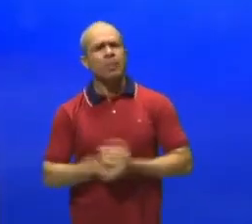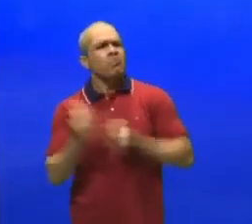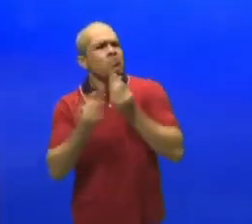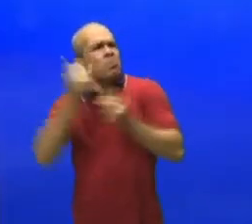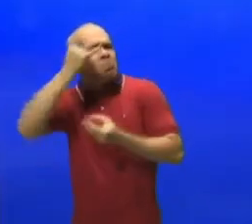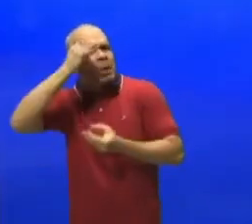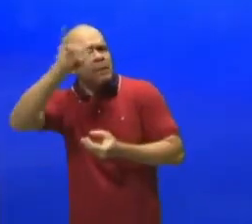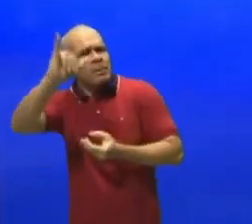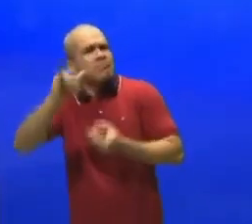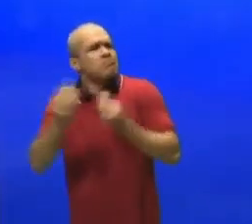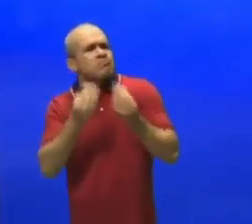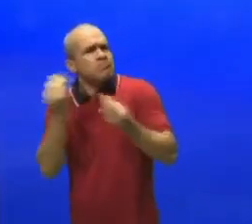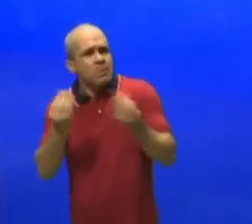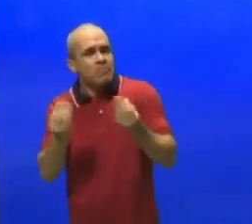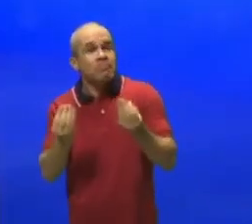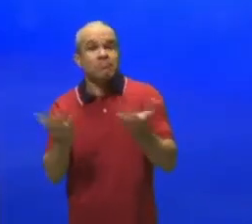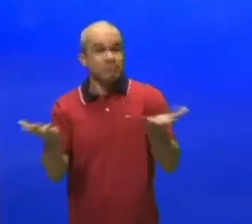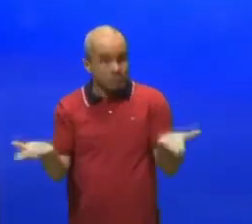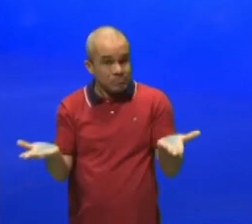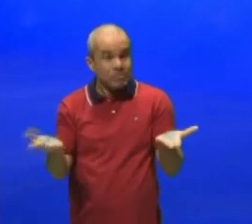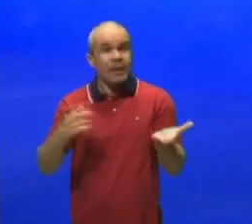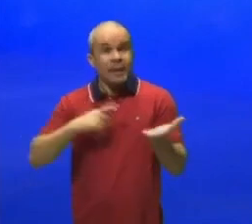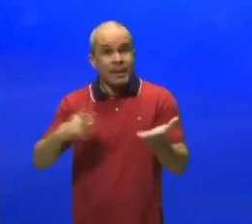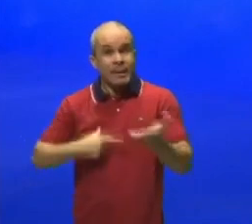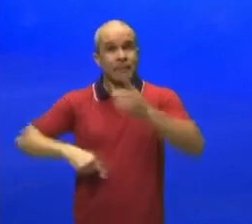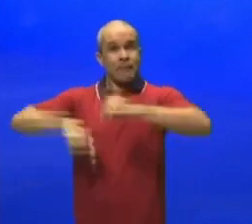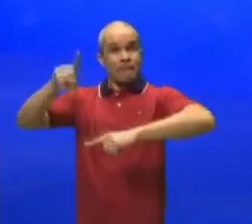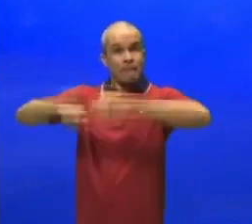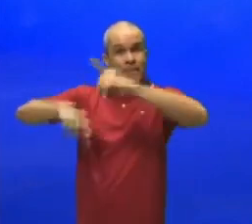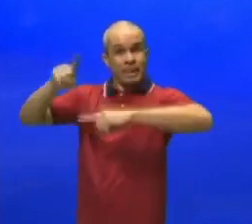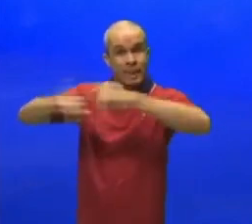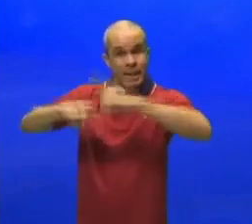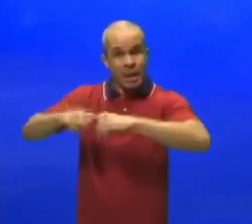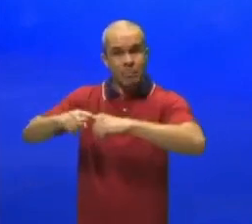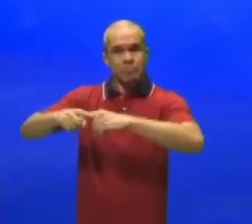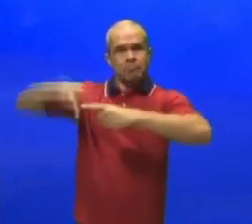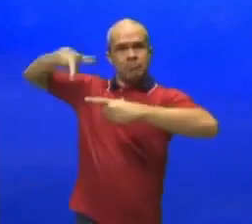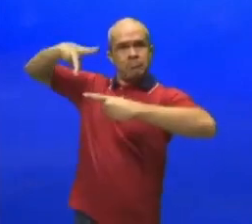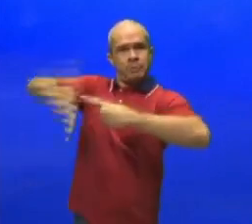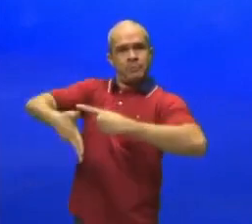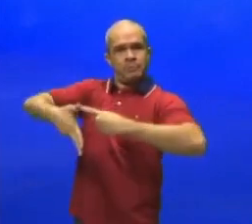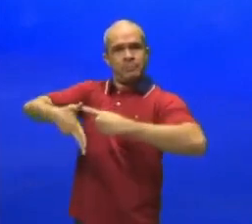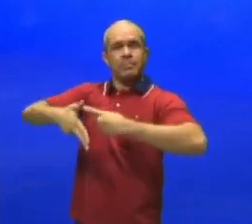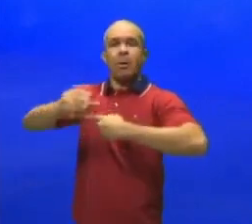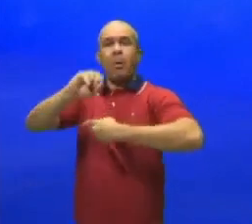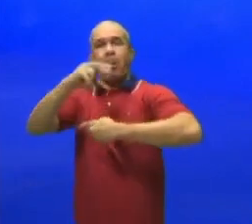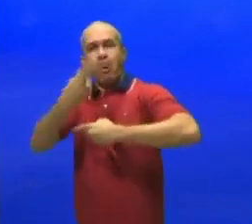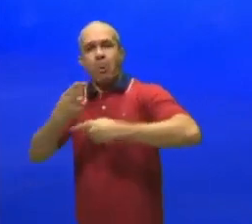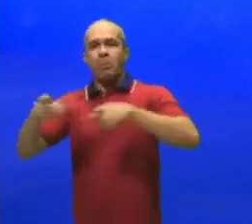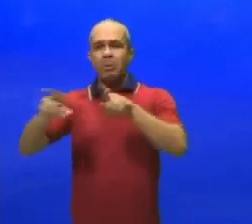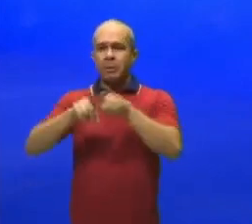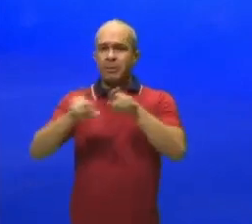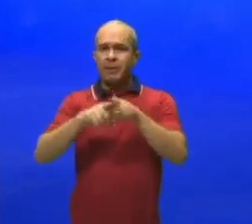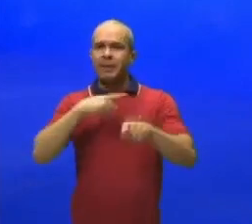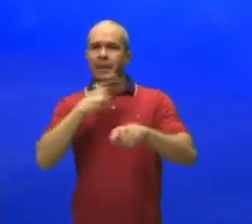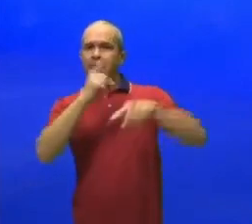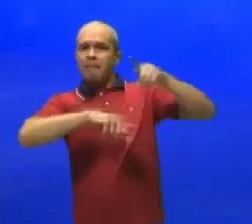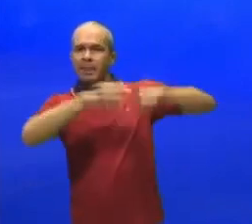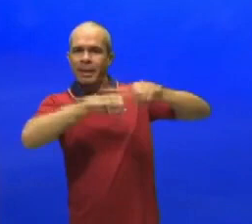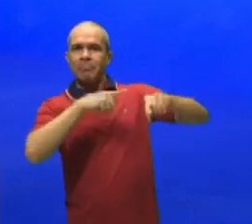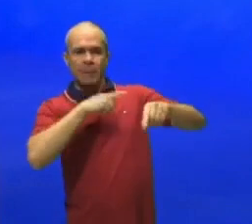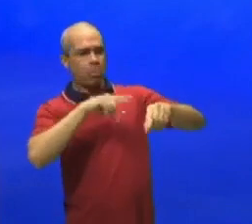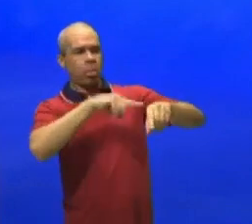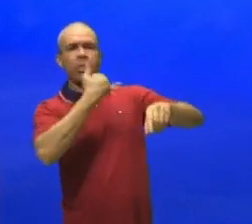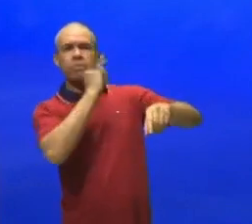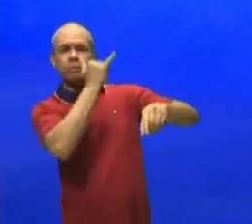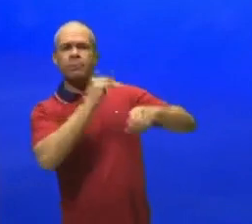evitar isso? É justamente através dos isolantes, ou facilitar através dos seus condutores. E aí você lembra lá,